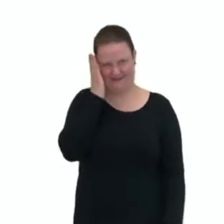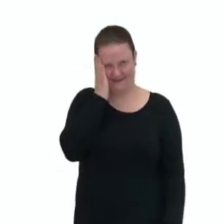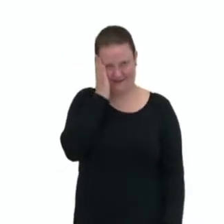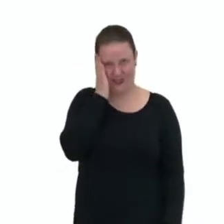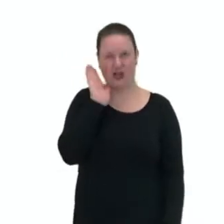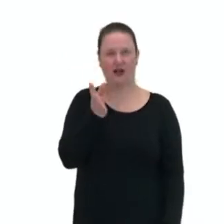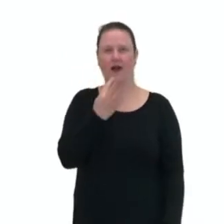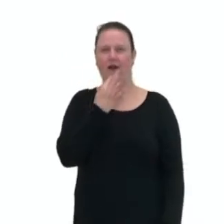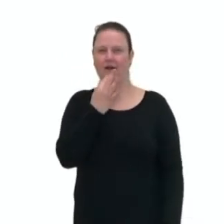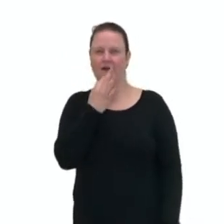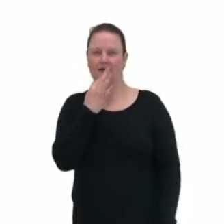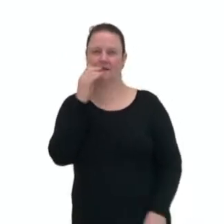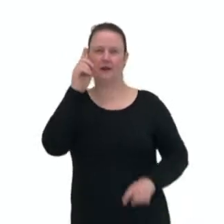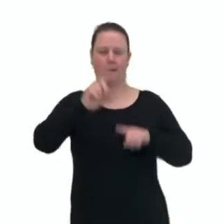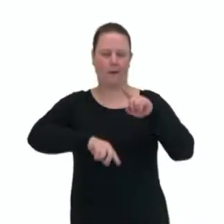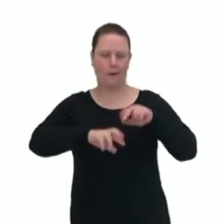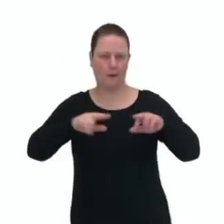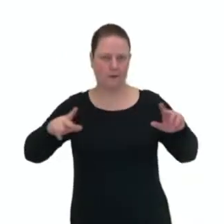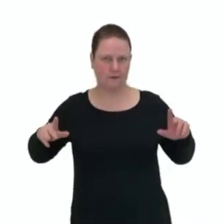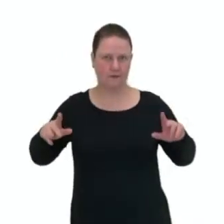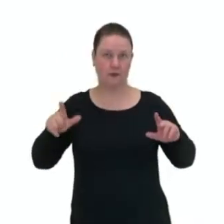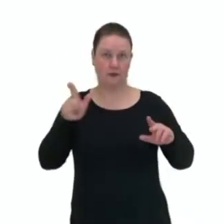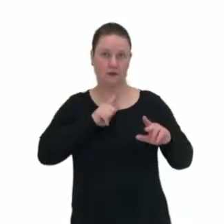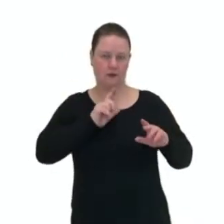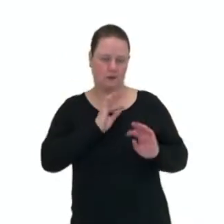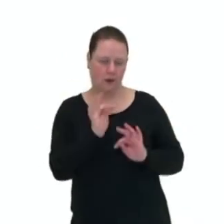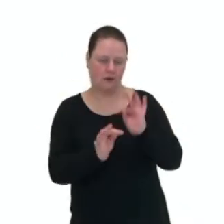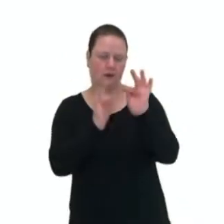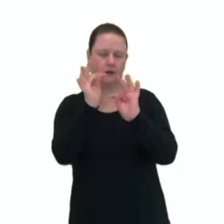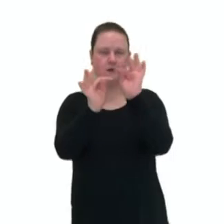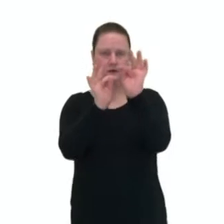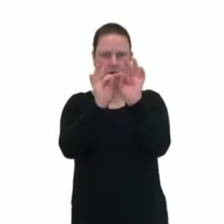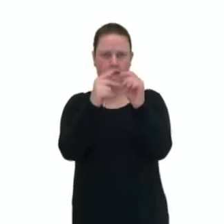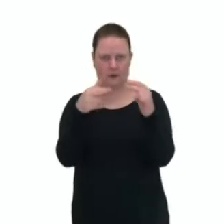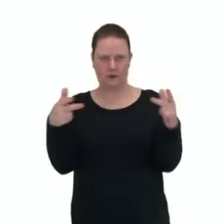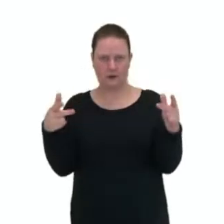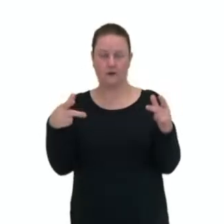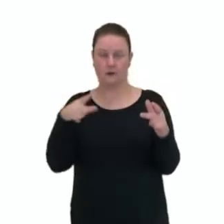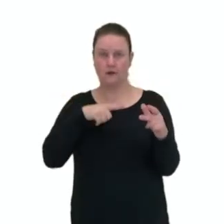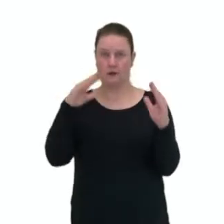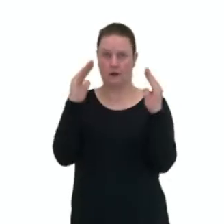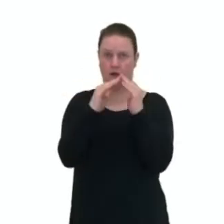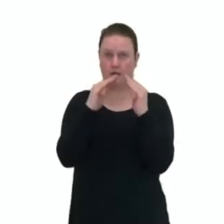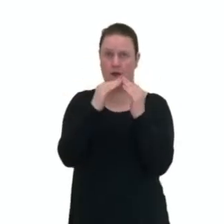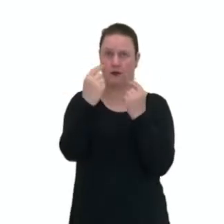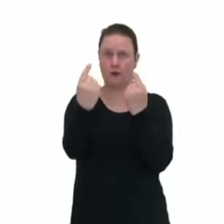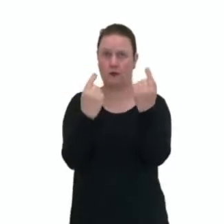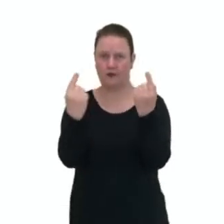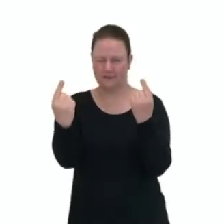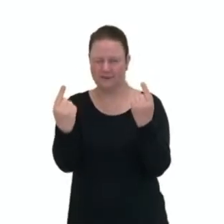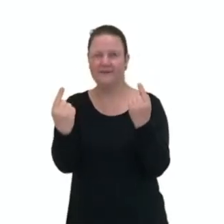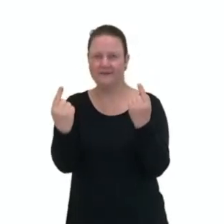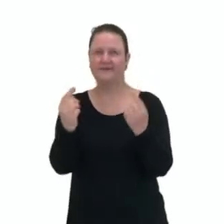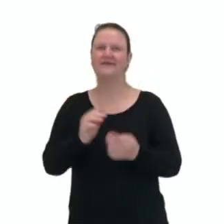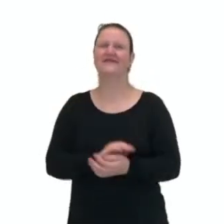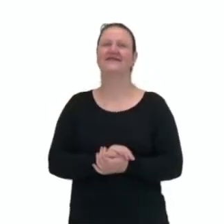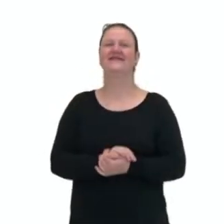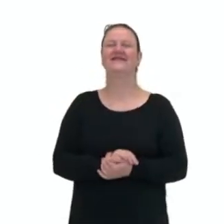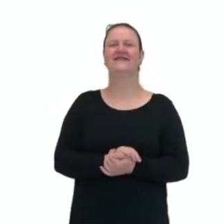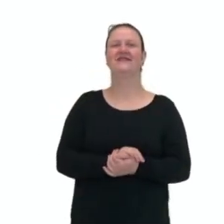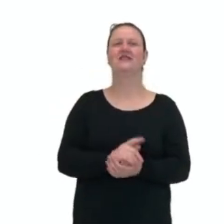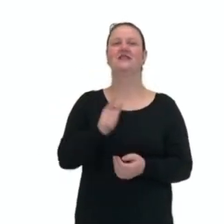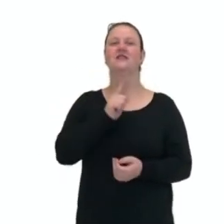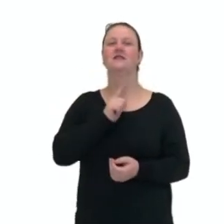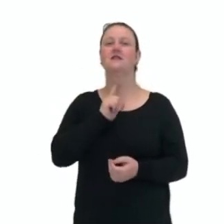esses equipamentos? Você tem na sua casa? Você usa? Então repare bem o que nós temos. Lá